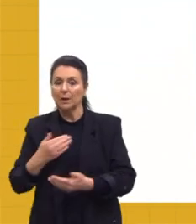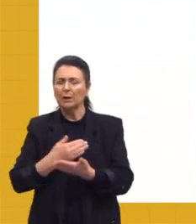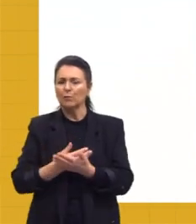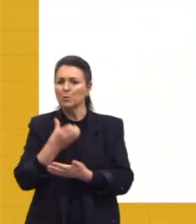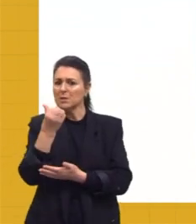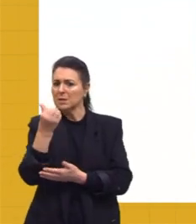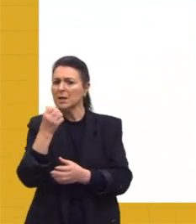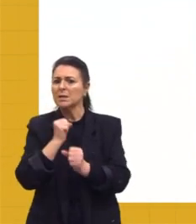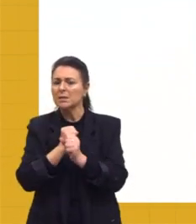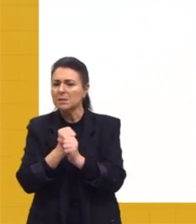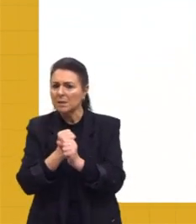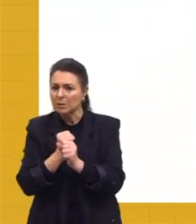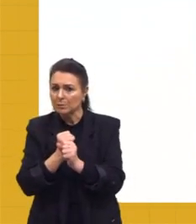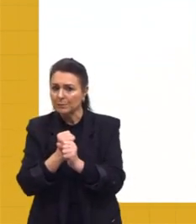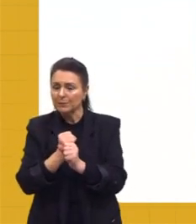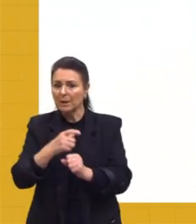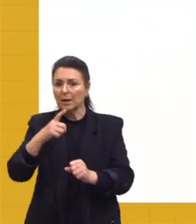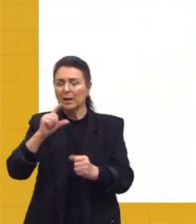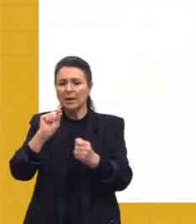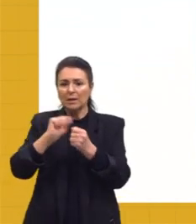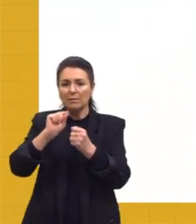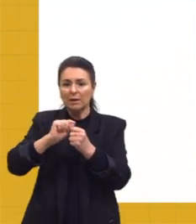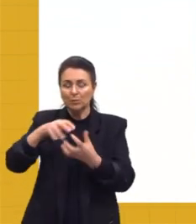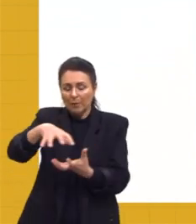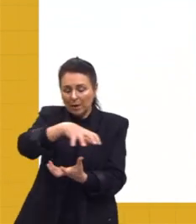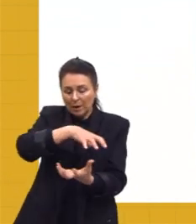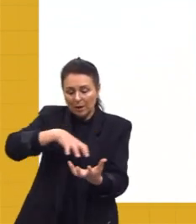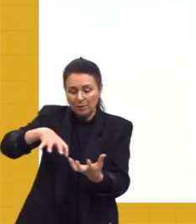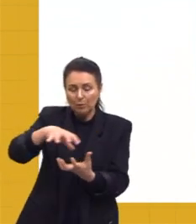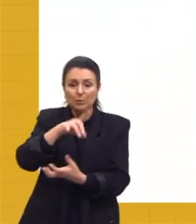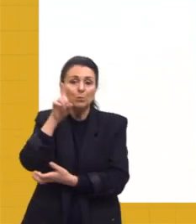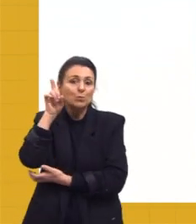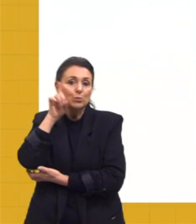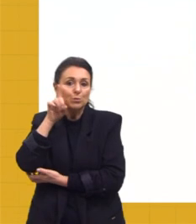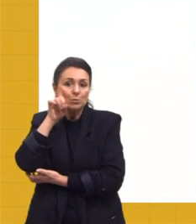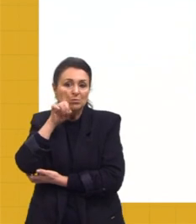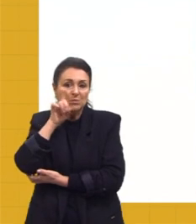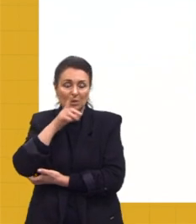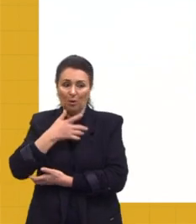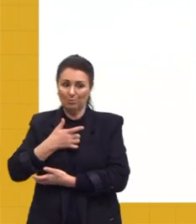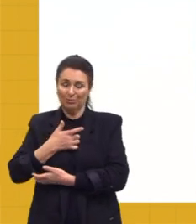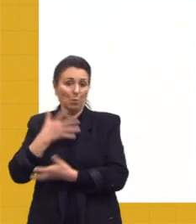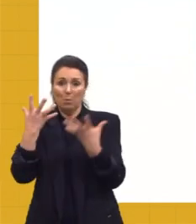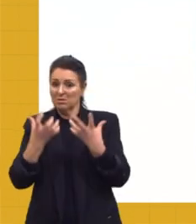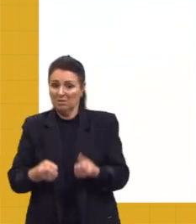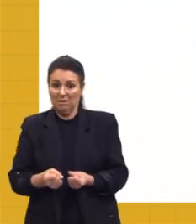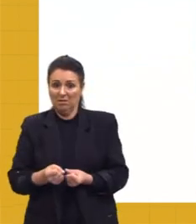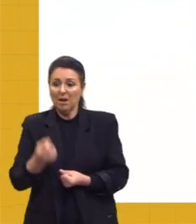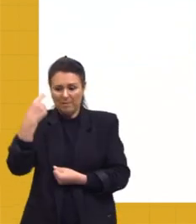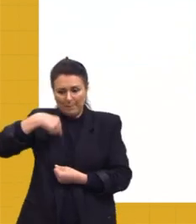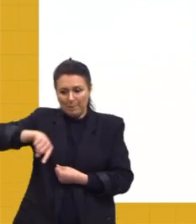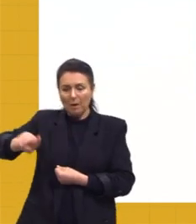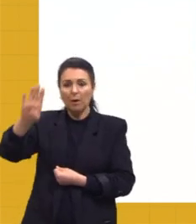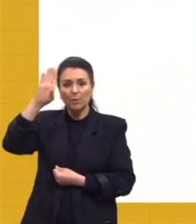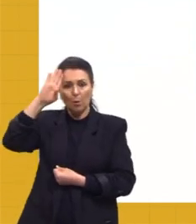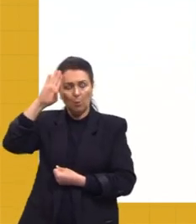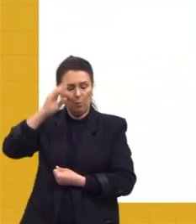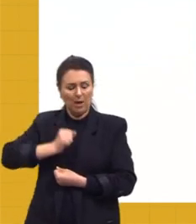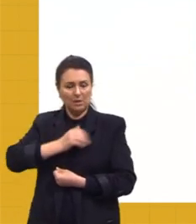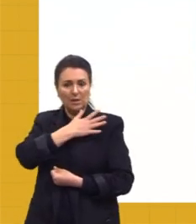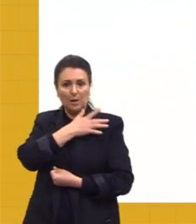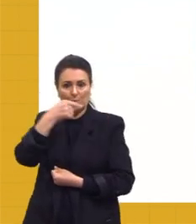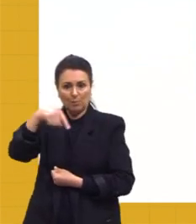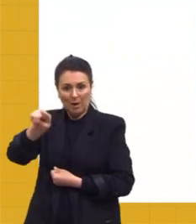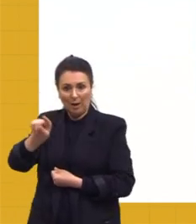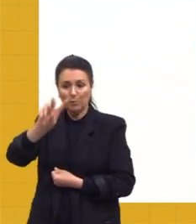foi um momento que o Vet Health faz a sua revolução Estados Unidos não não vai fazer o seu exército para lá